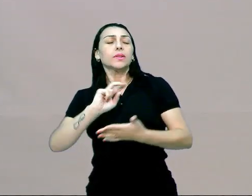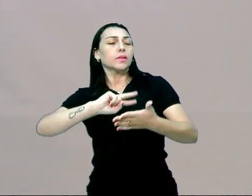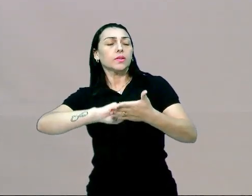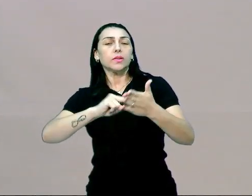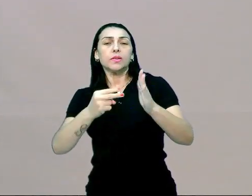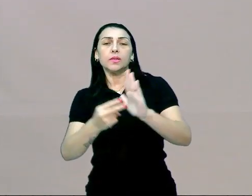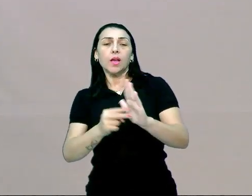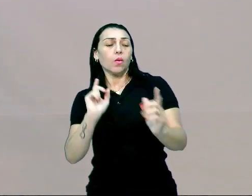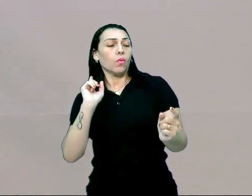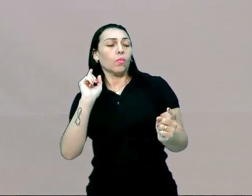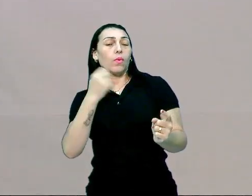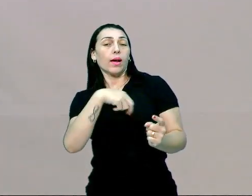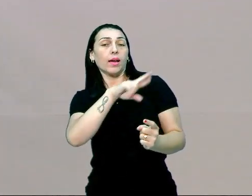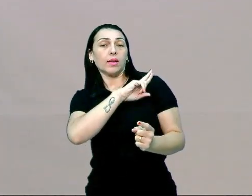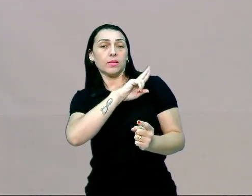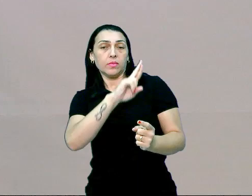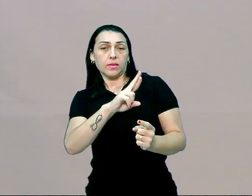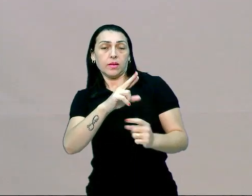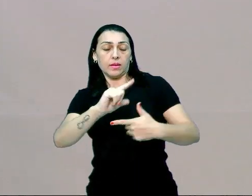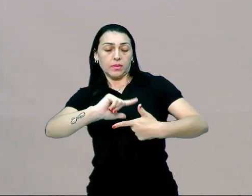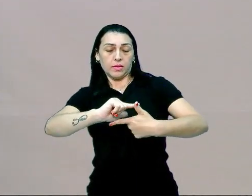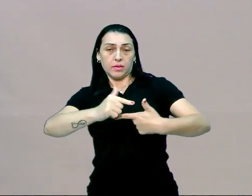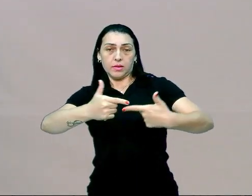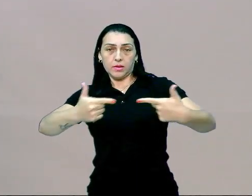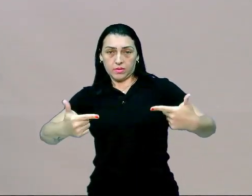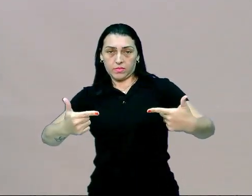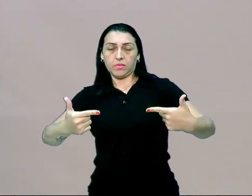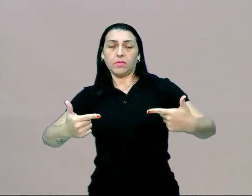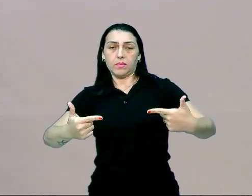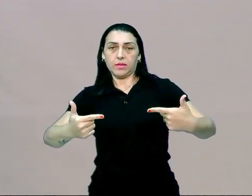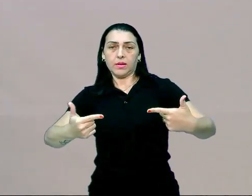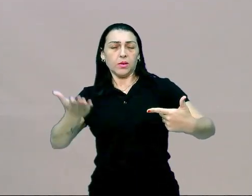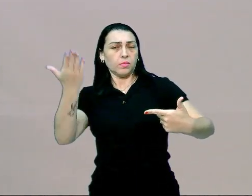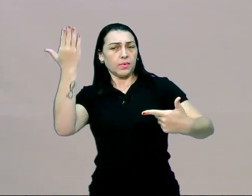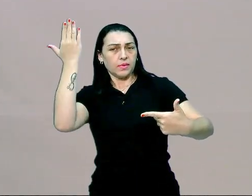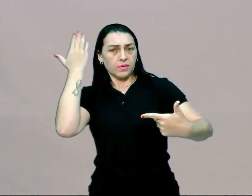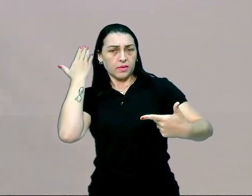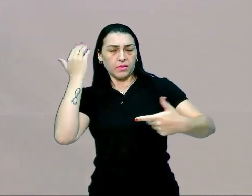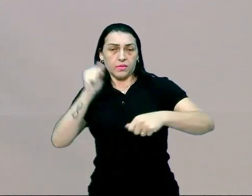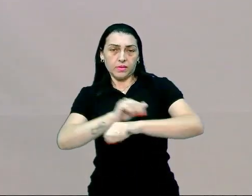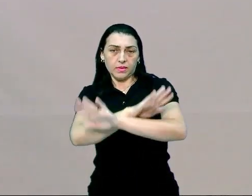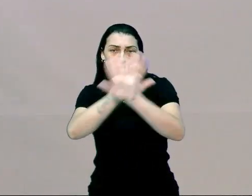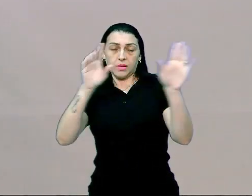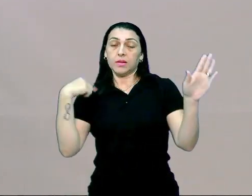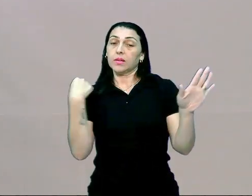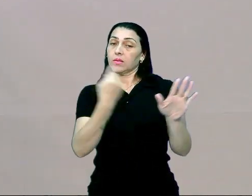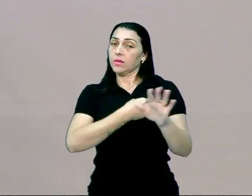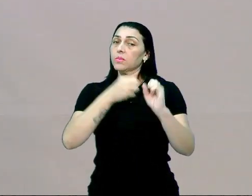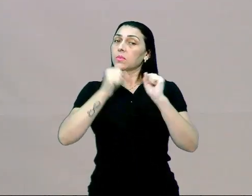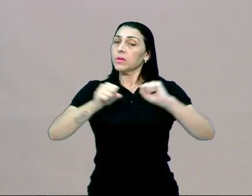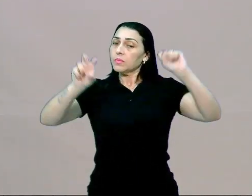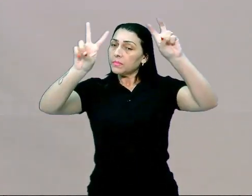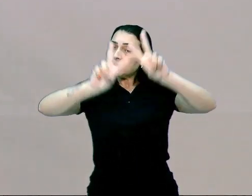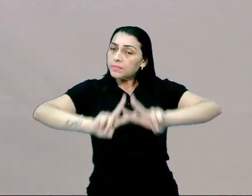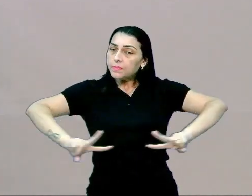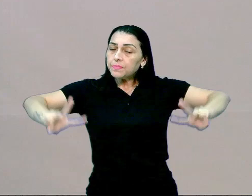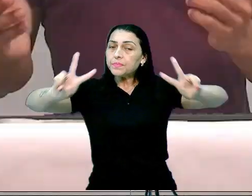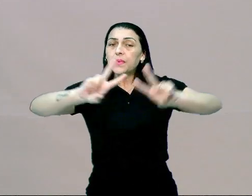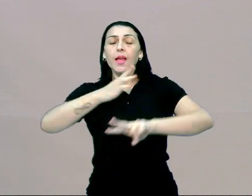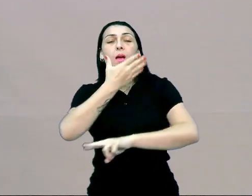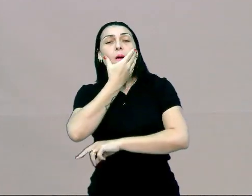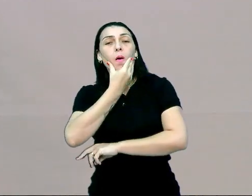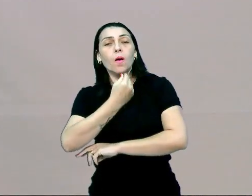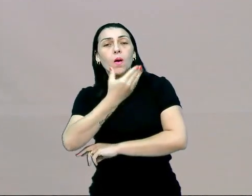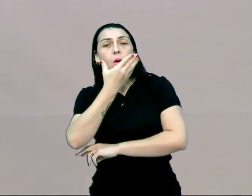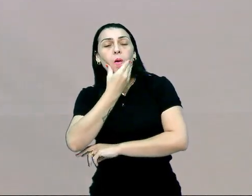é uma função tradicionalmente definida. É claro que nós podemos visualizar